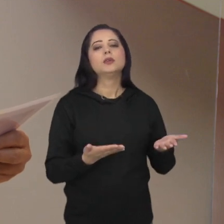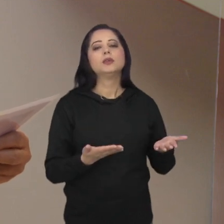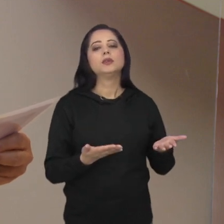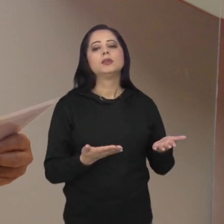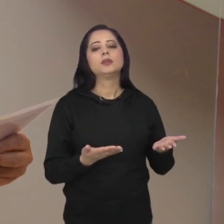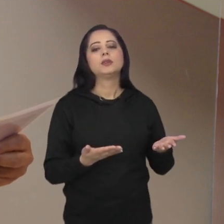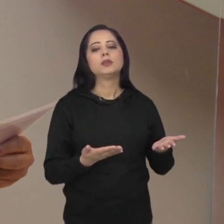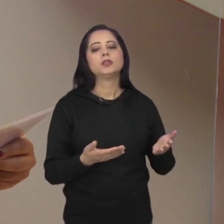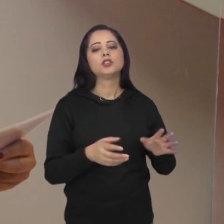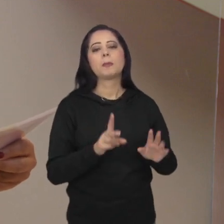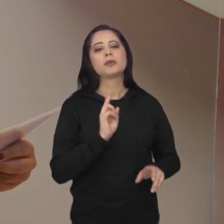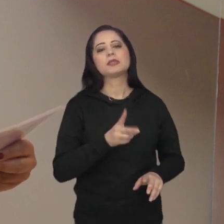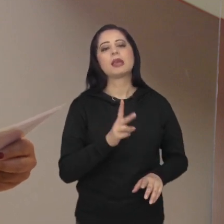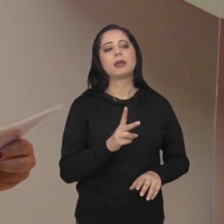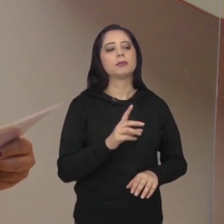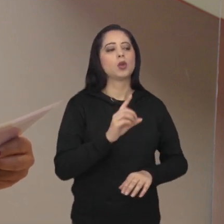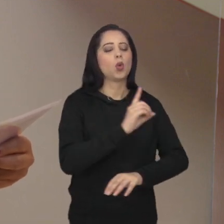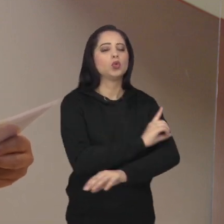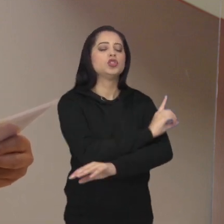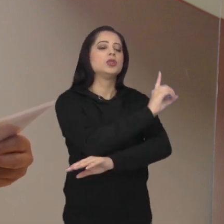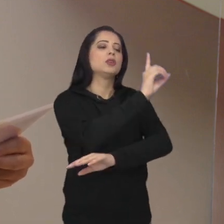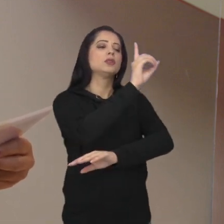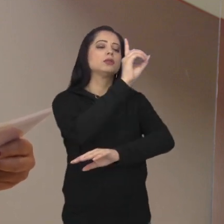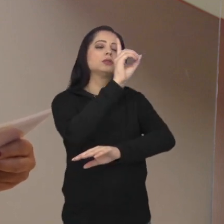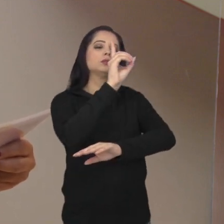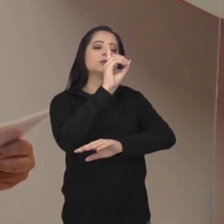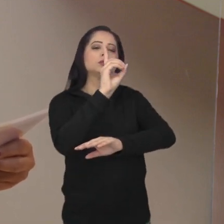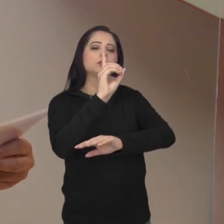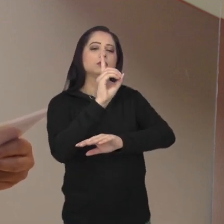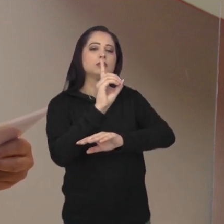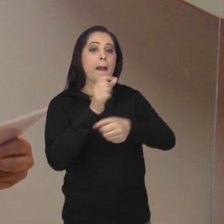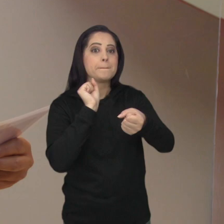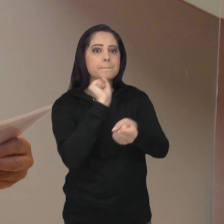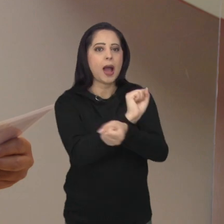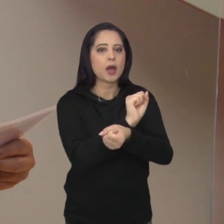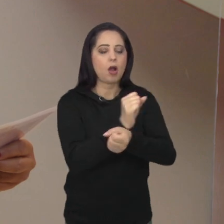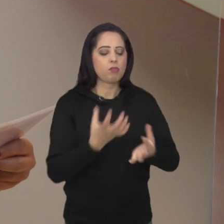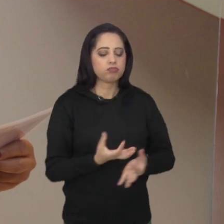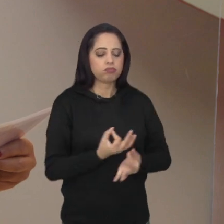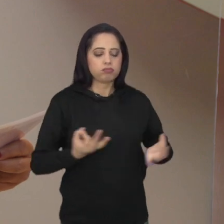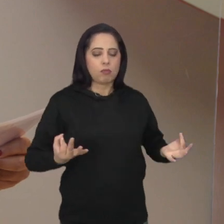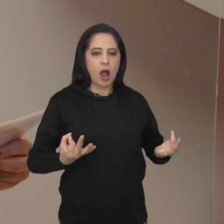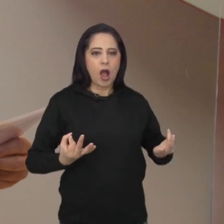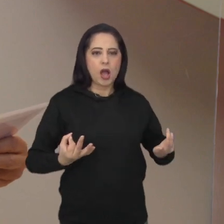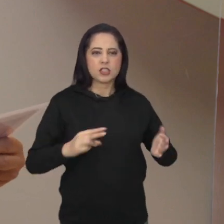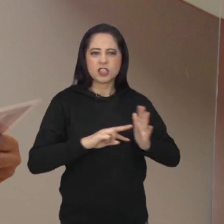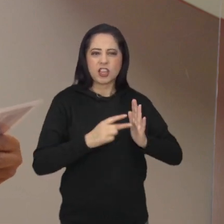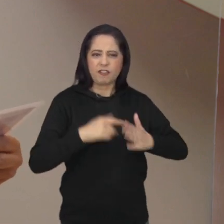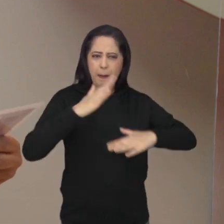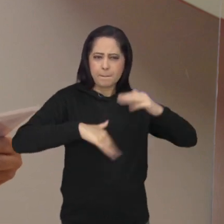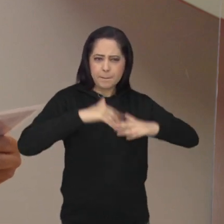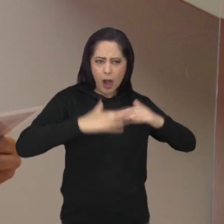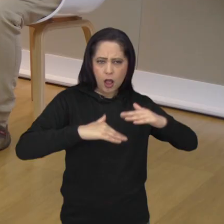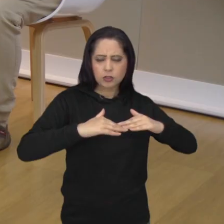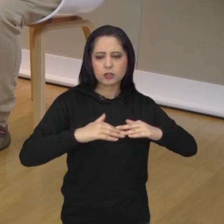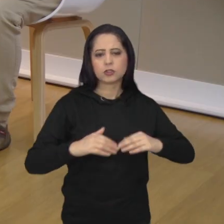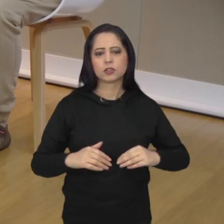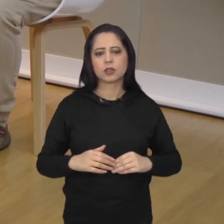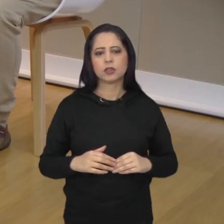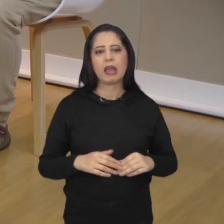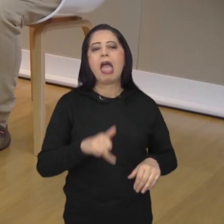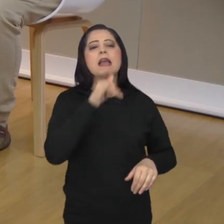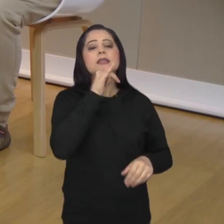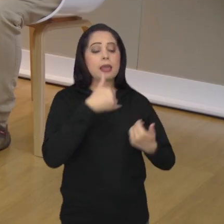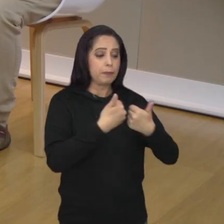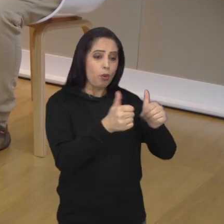que parar e silenciar ao longo do dia já é uma prática de meditação? Mesmo na correria do trabalho, é possível fazer? É